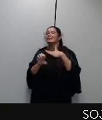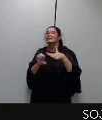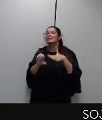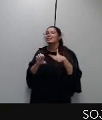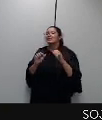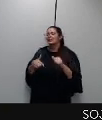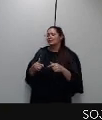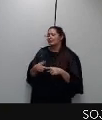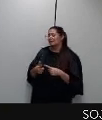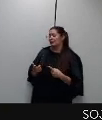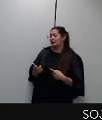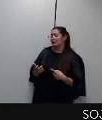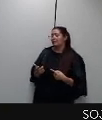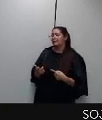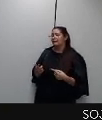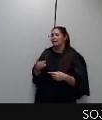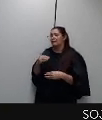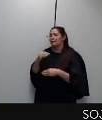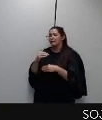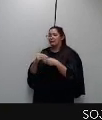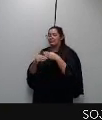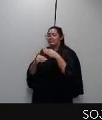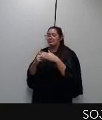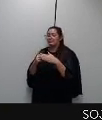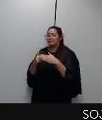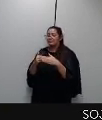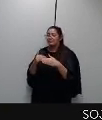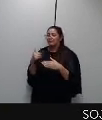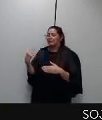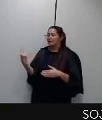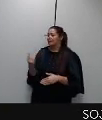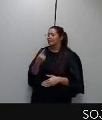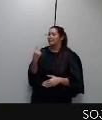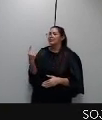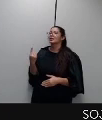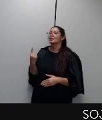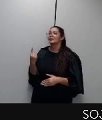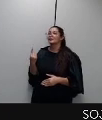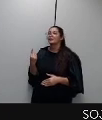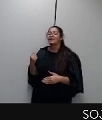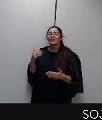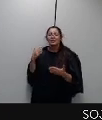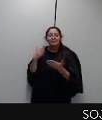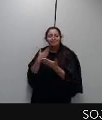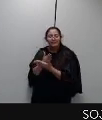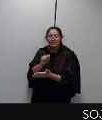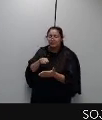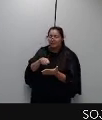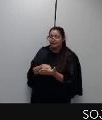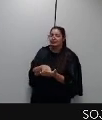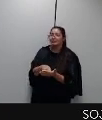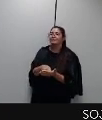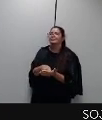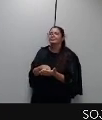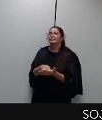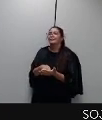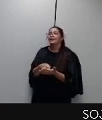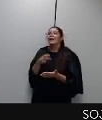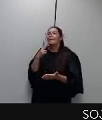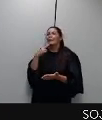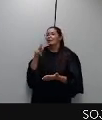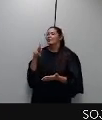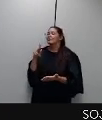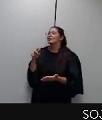implantando as formas de dar a automática e imediata e geral e só palavra de uma baixar